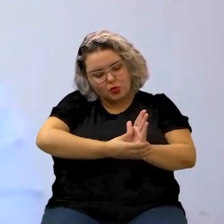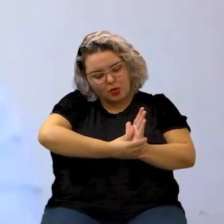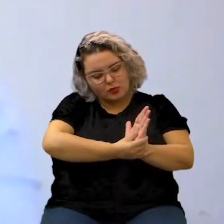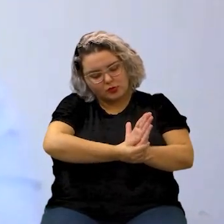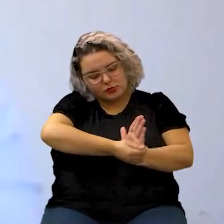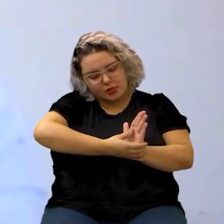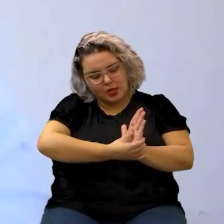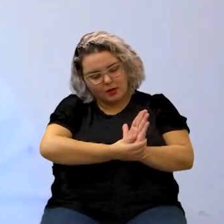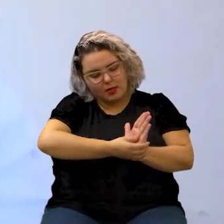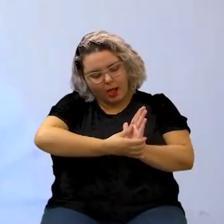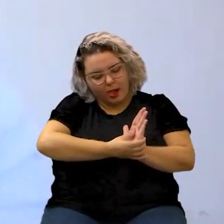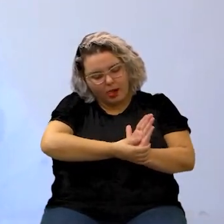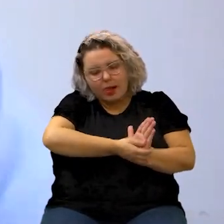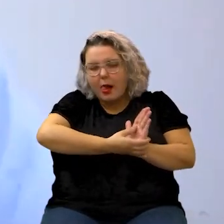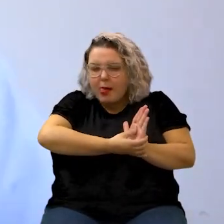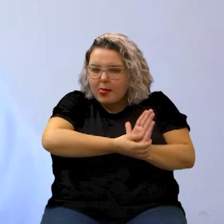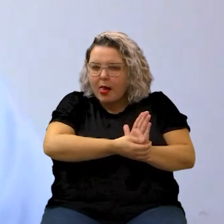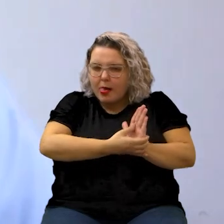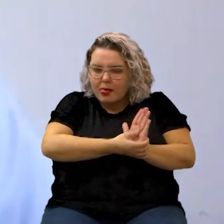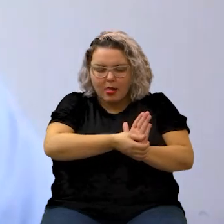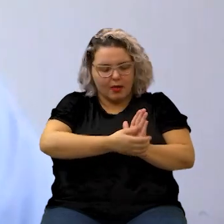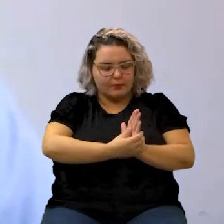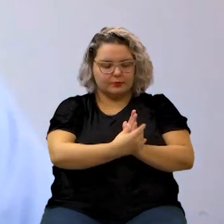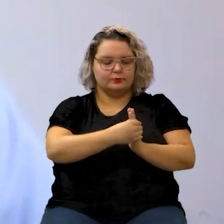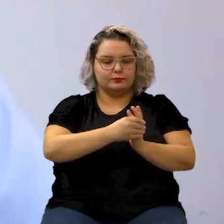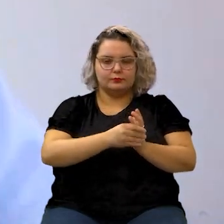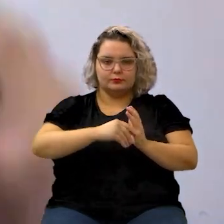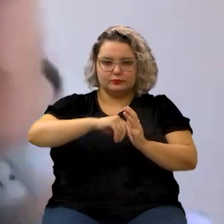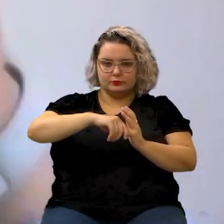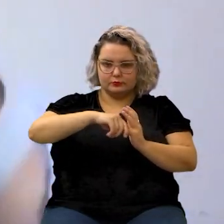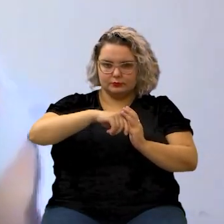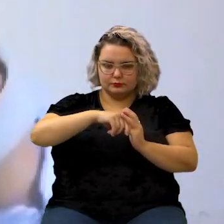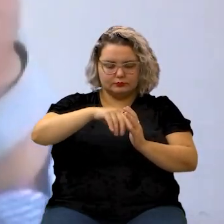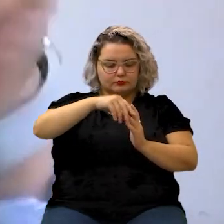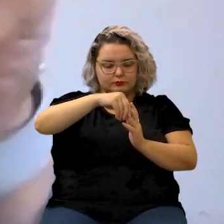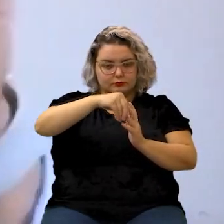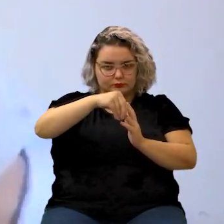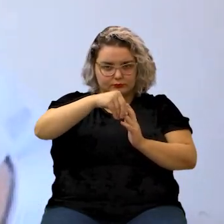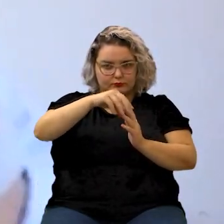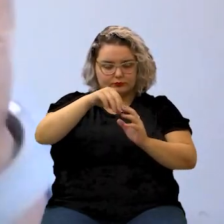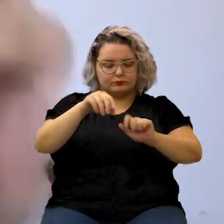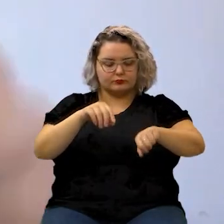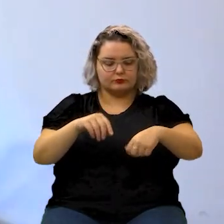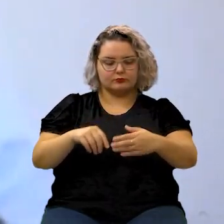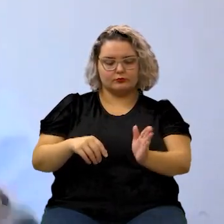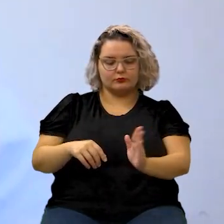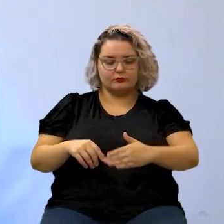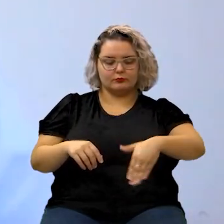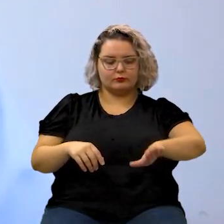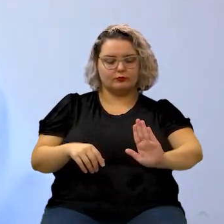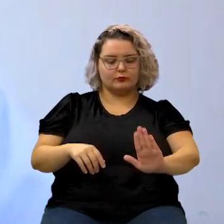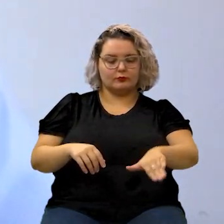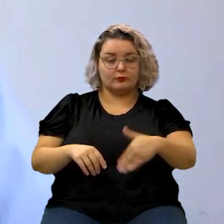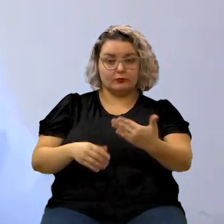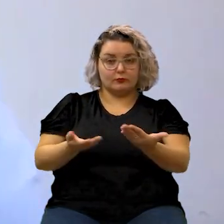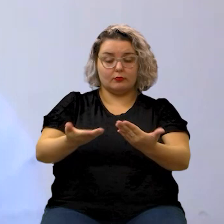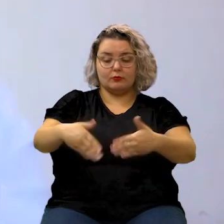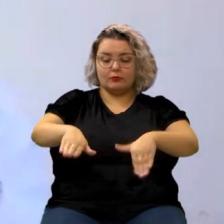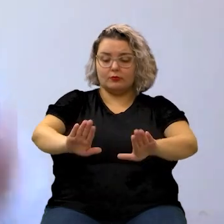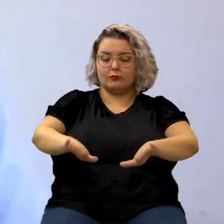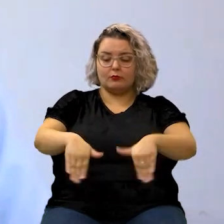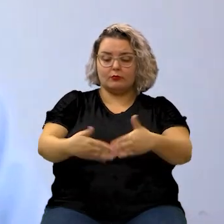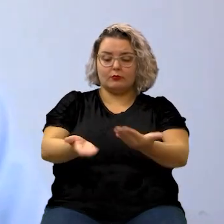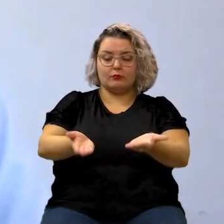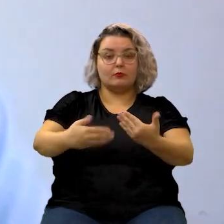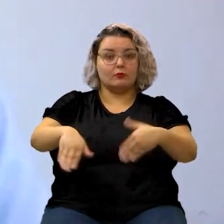dedos, começar a dar uma apertadinha na parte da planta do pé, começar a torcer um pouquinho o seu pé para causar um relaxamento. E aí você